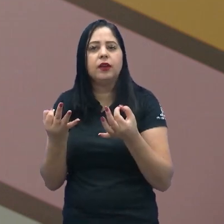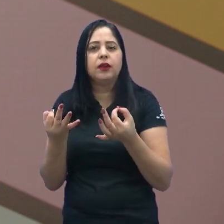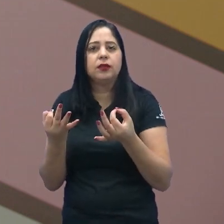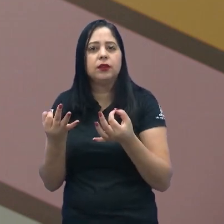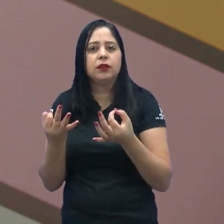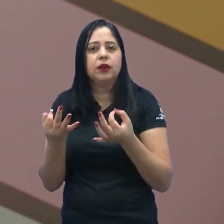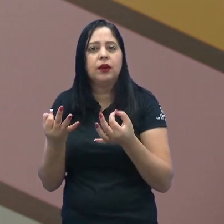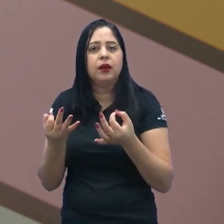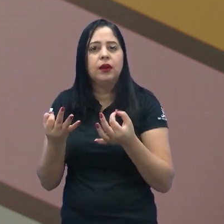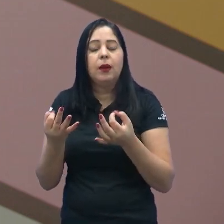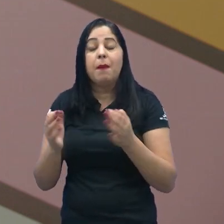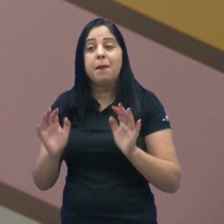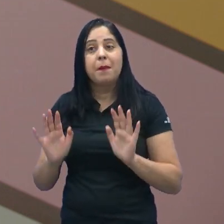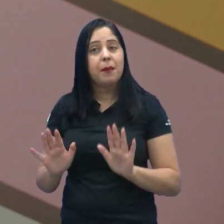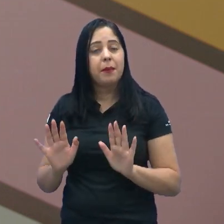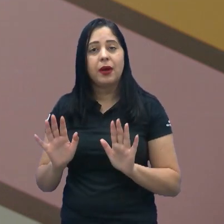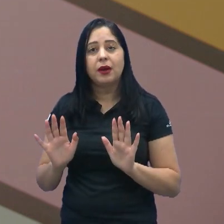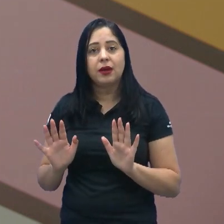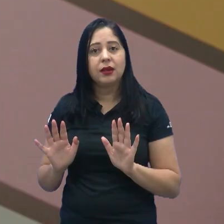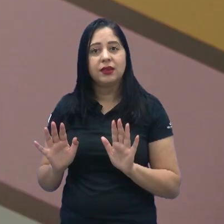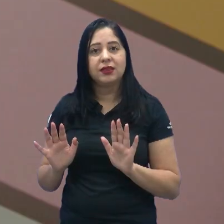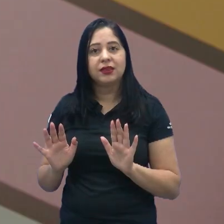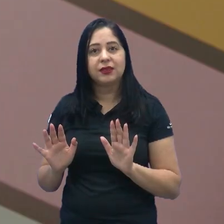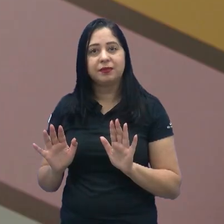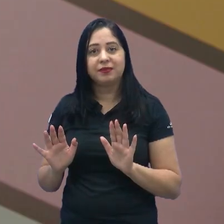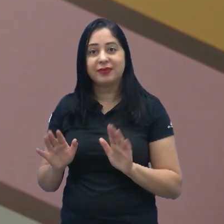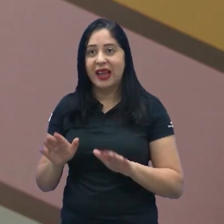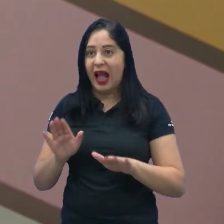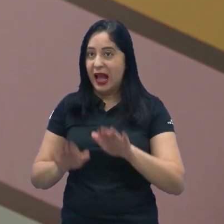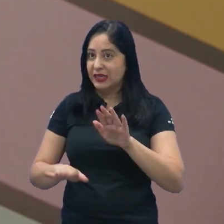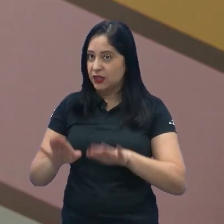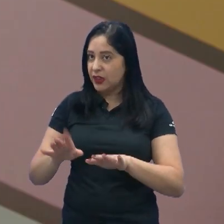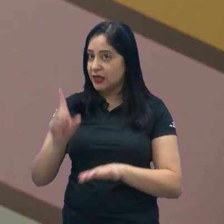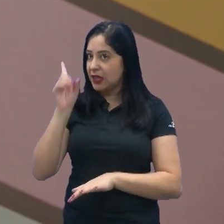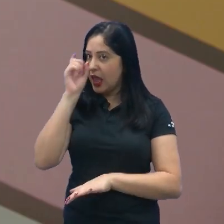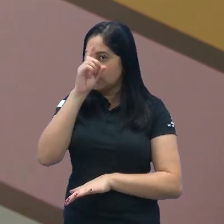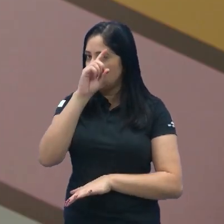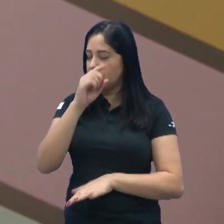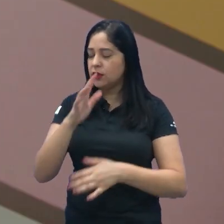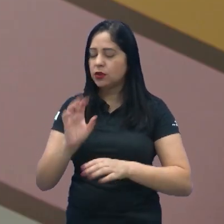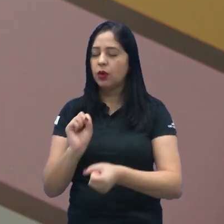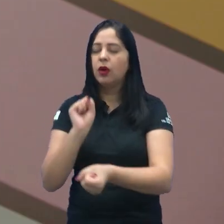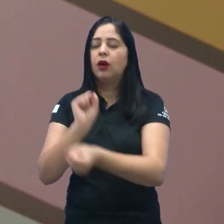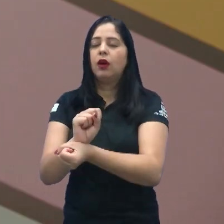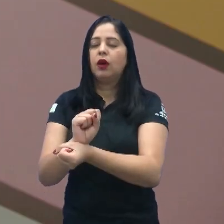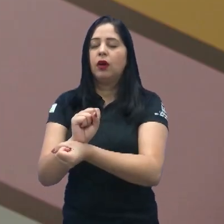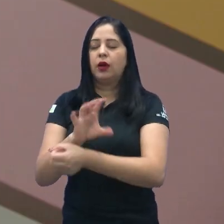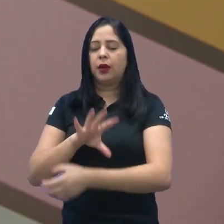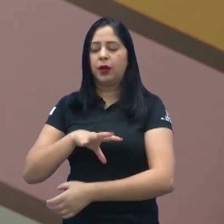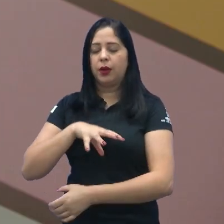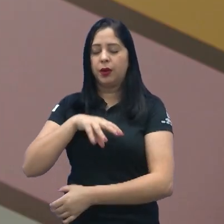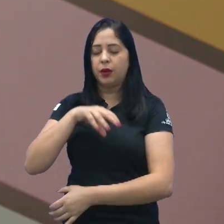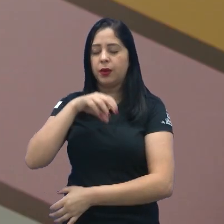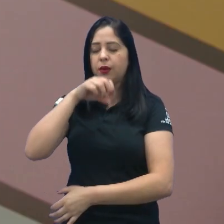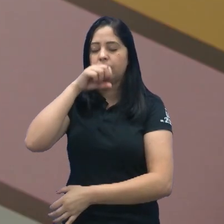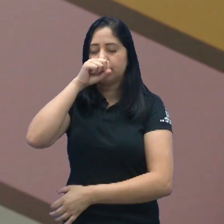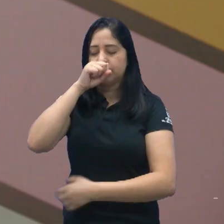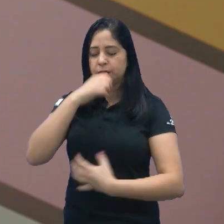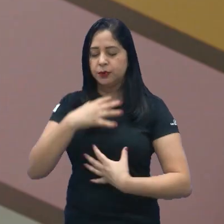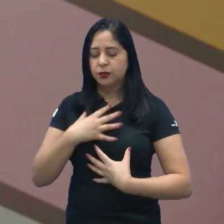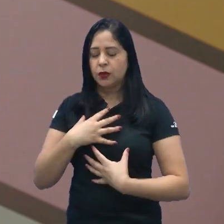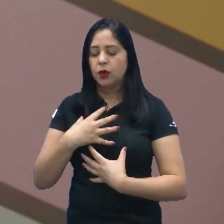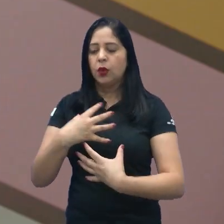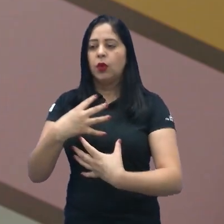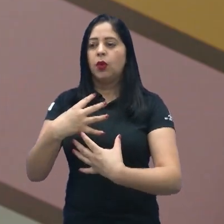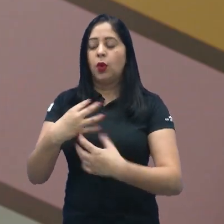momento. E muitas vezes é difícil ela parar, respirar e focar para a própria vida dela, né?